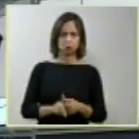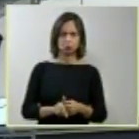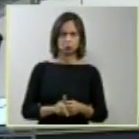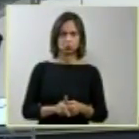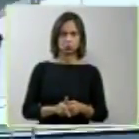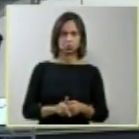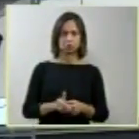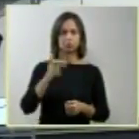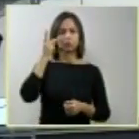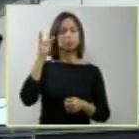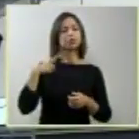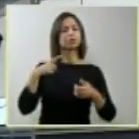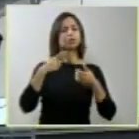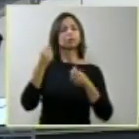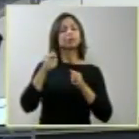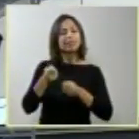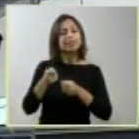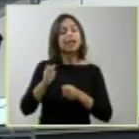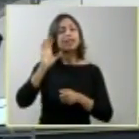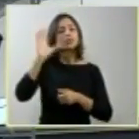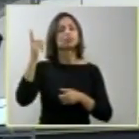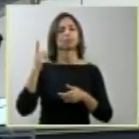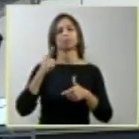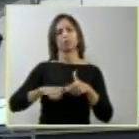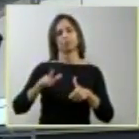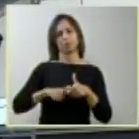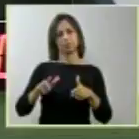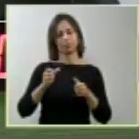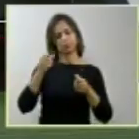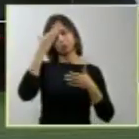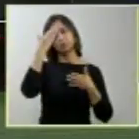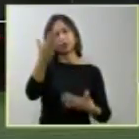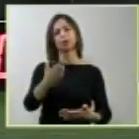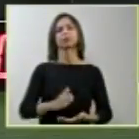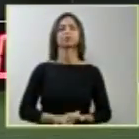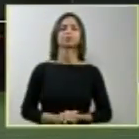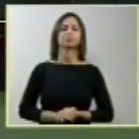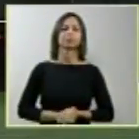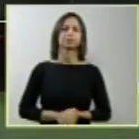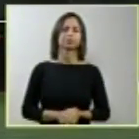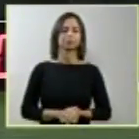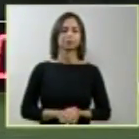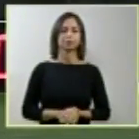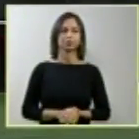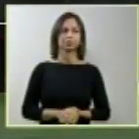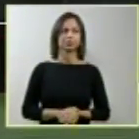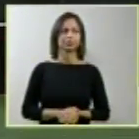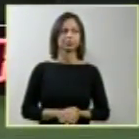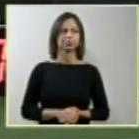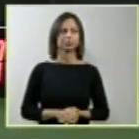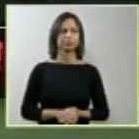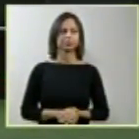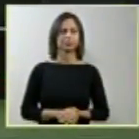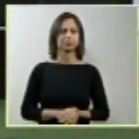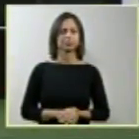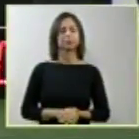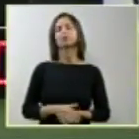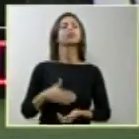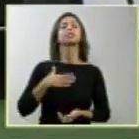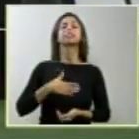matar para tentar resolver um problema. Muito obrigado, senhor presidente. costumo sempre